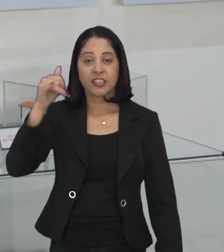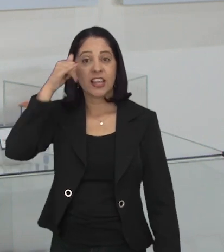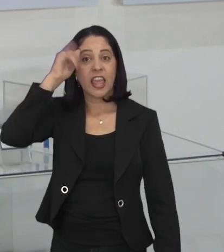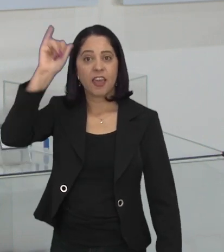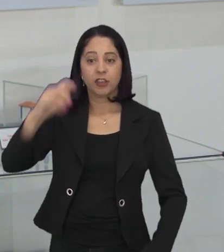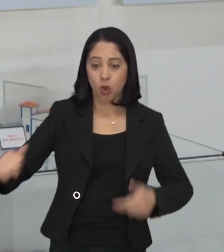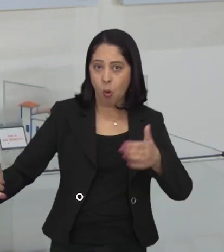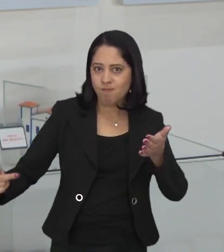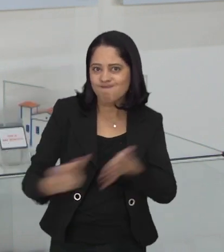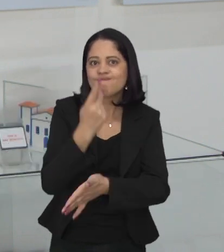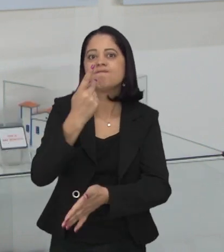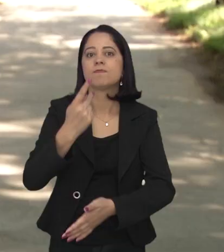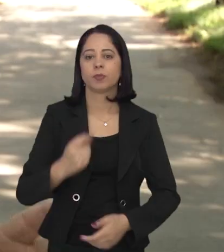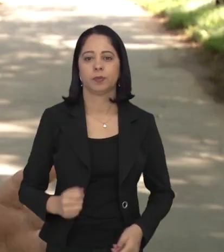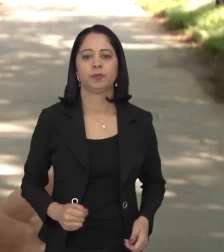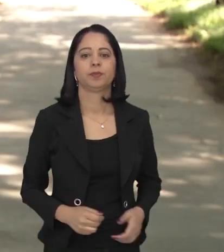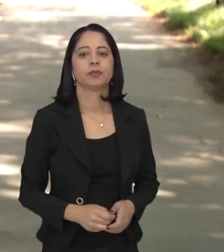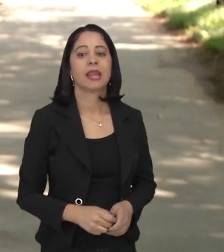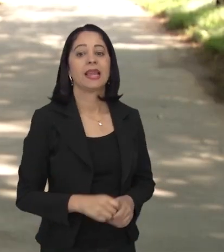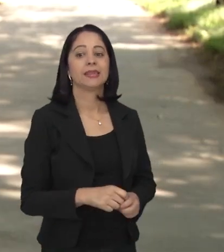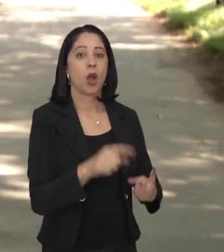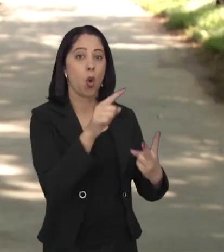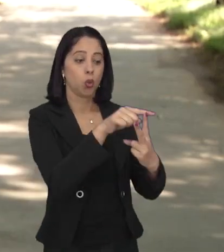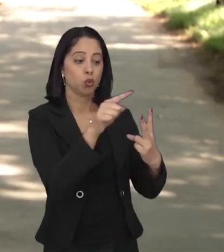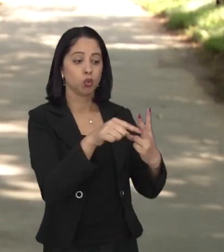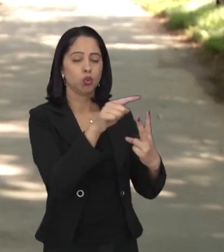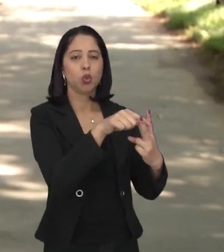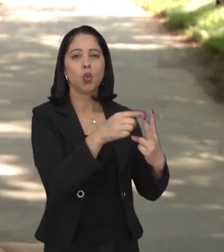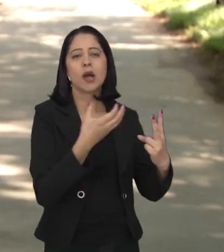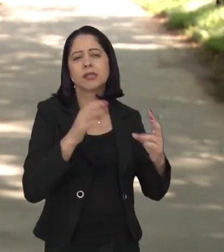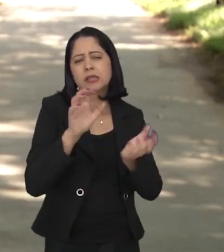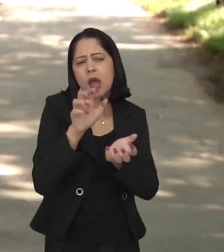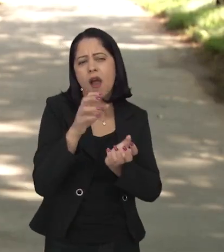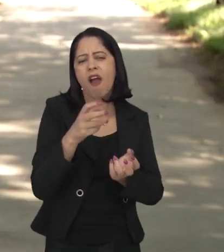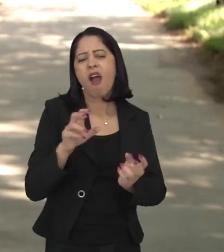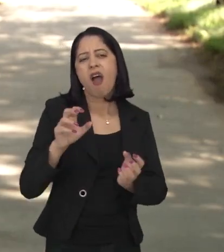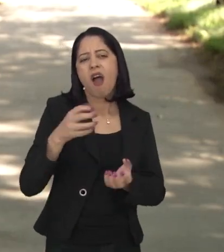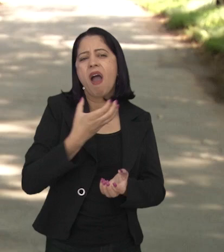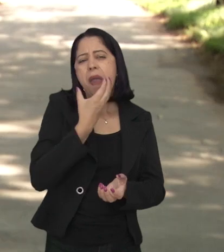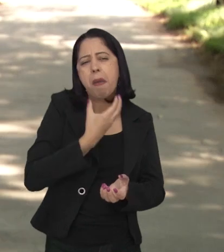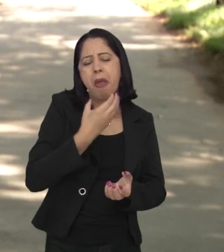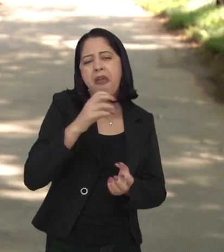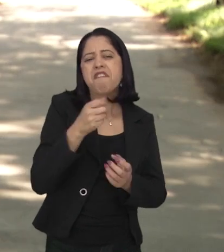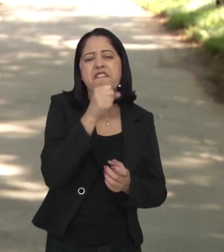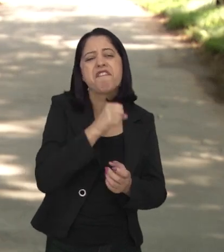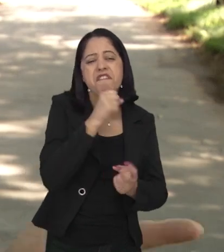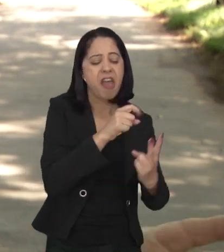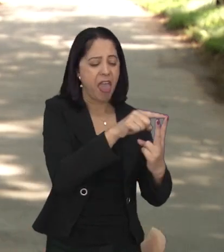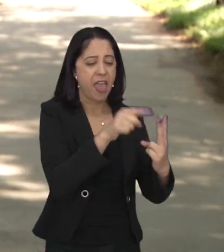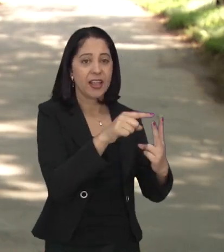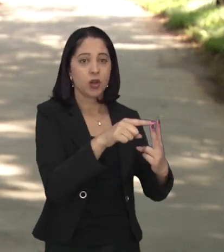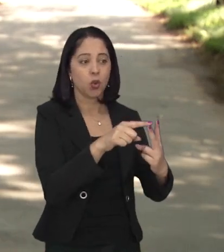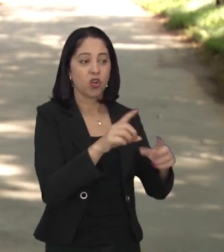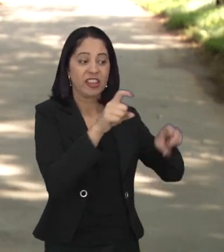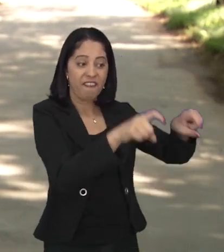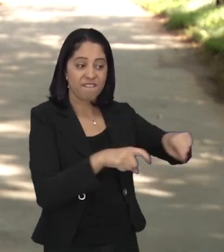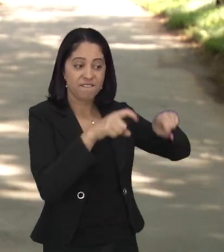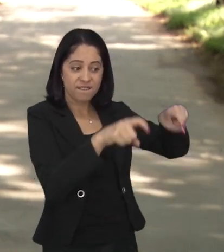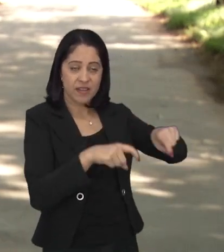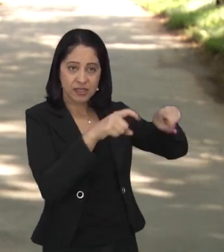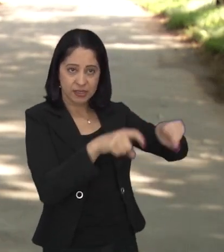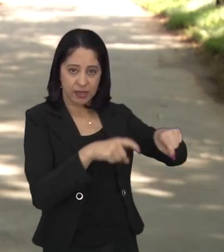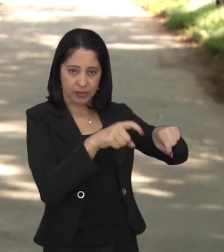que uma tragédia acontecesse. 2 senhoras idosas tinham uma fazenda por onde um grupo,